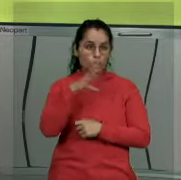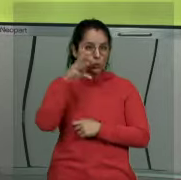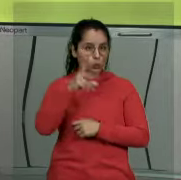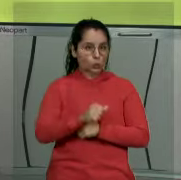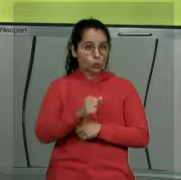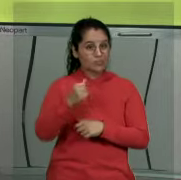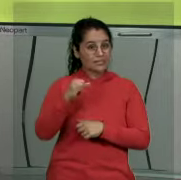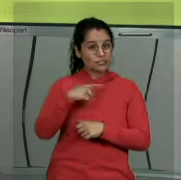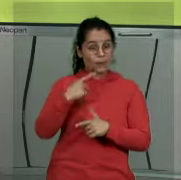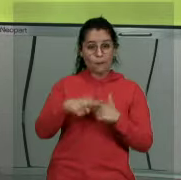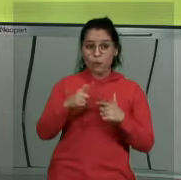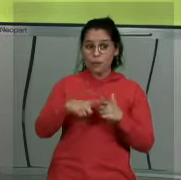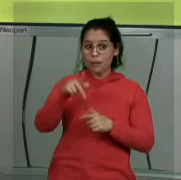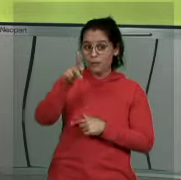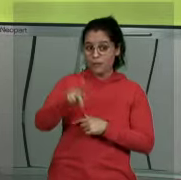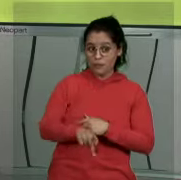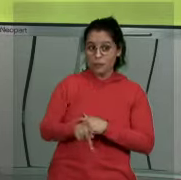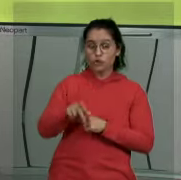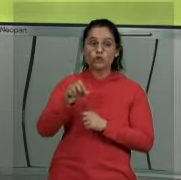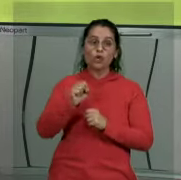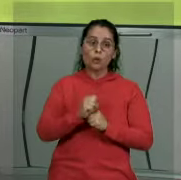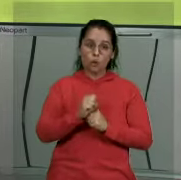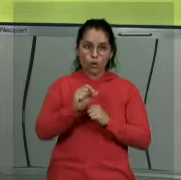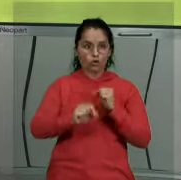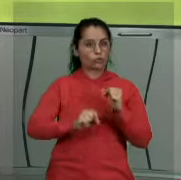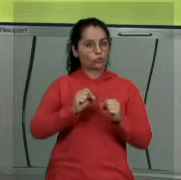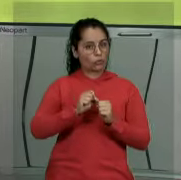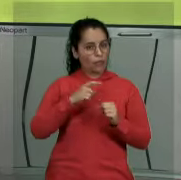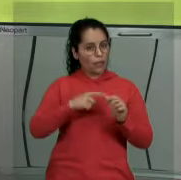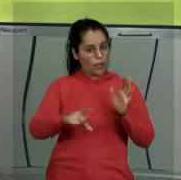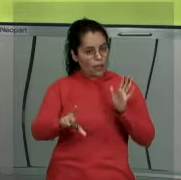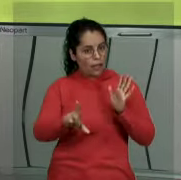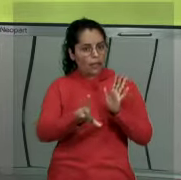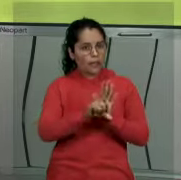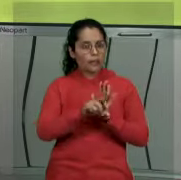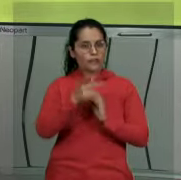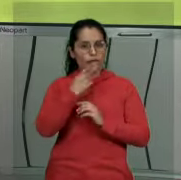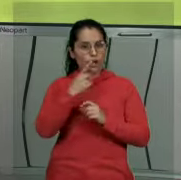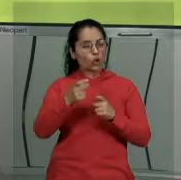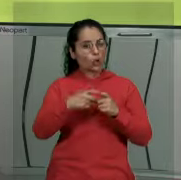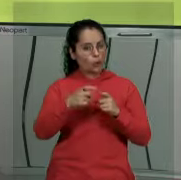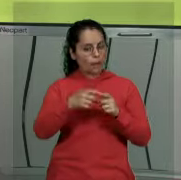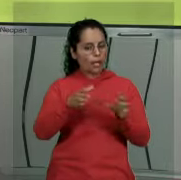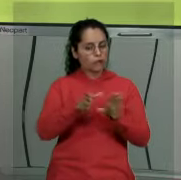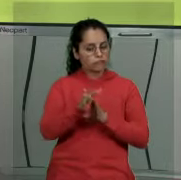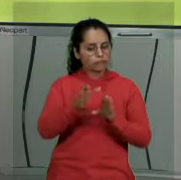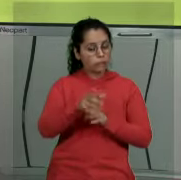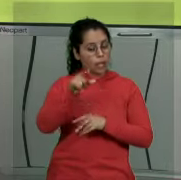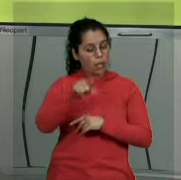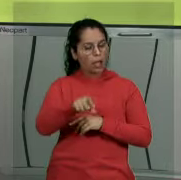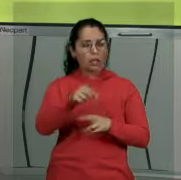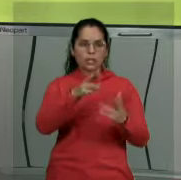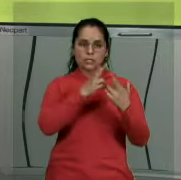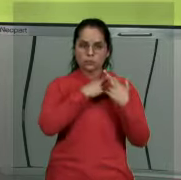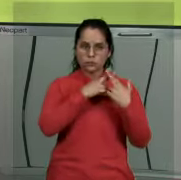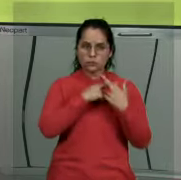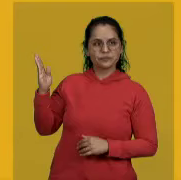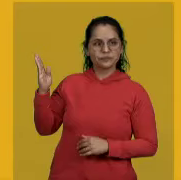com aquela pessoa, eles estão calçados por lei pelo que o médico prescreveu, ele que é o responsável.